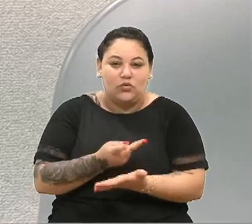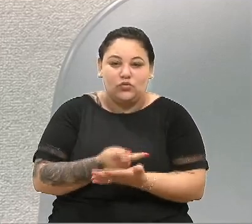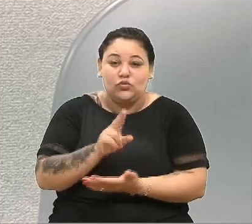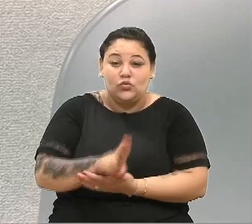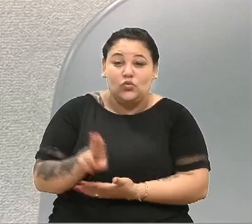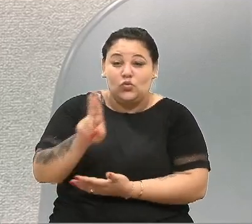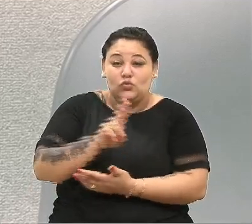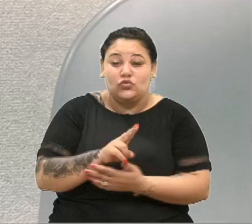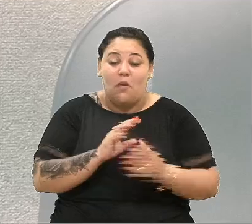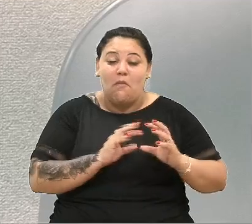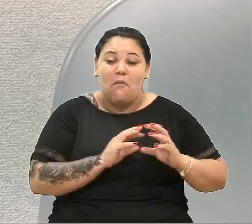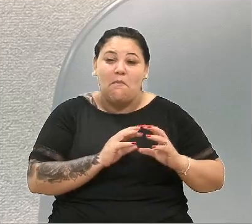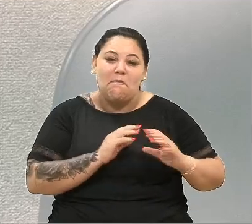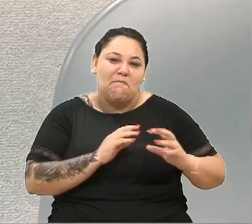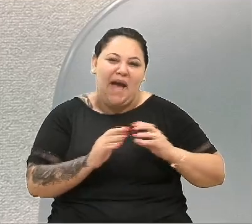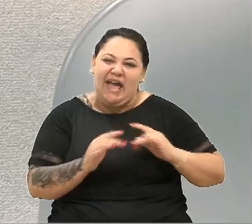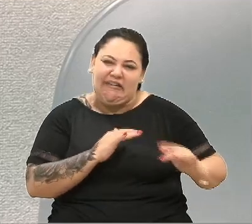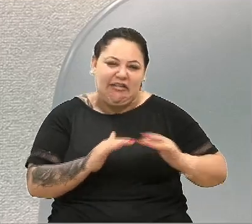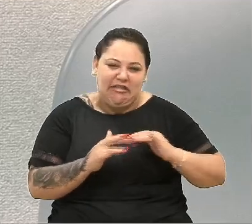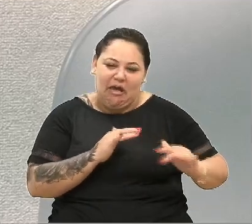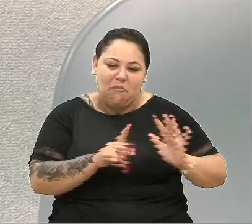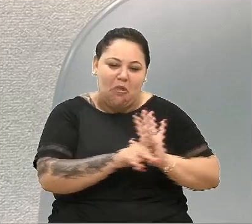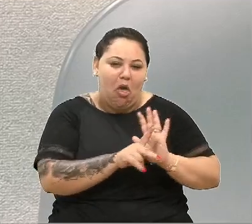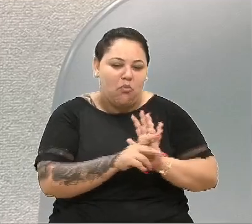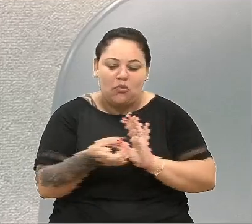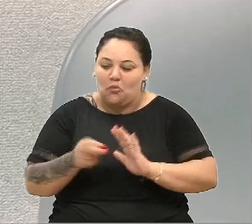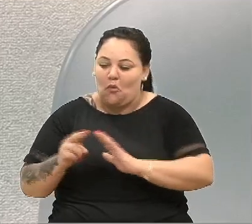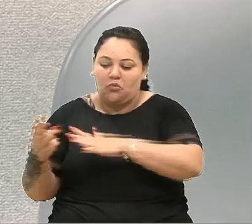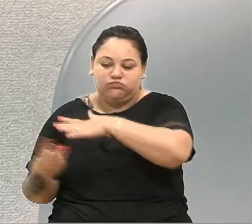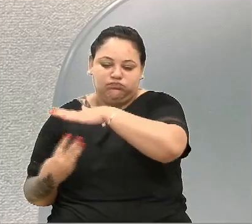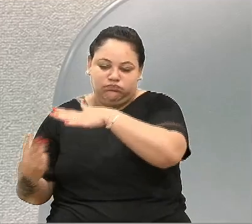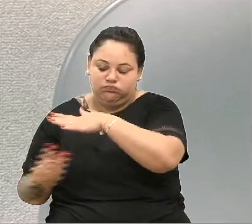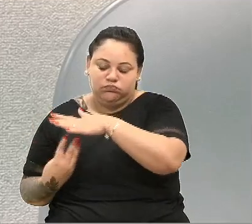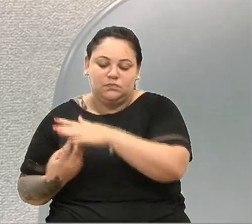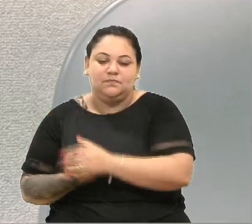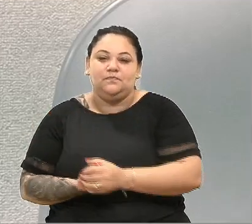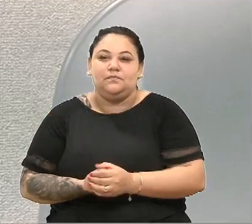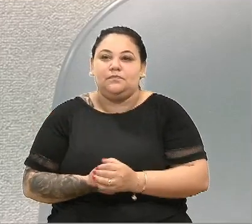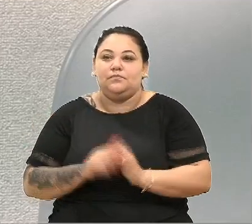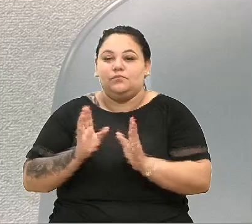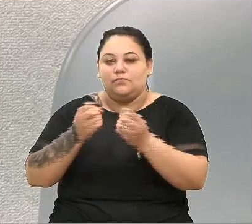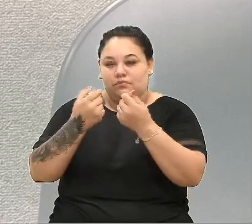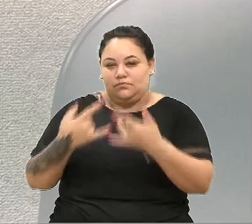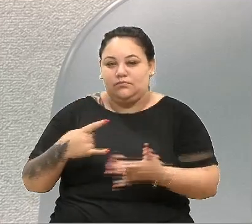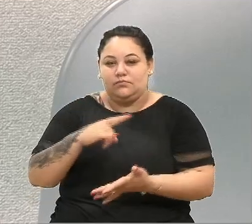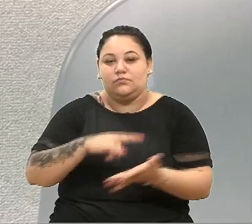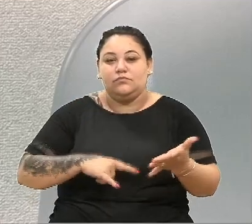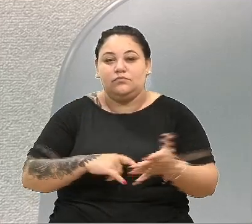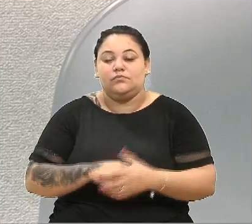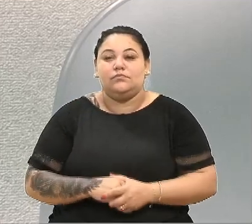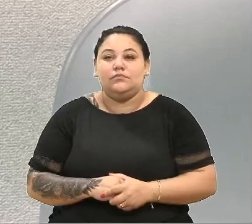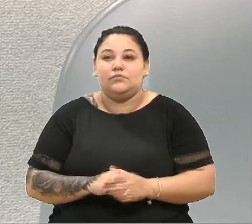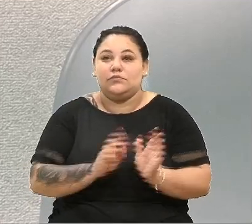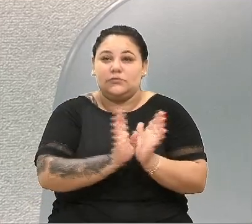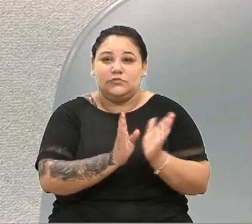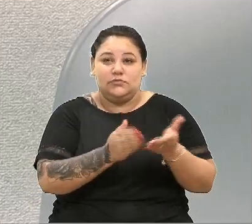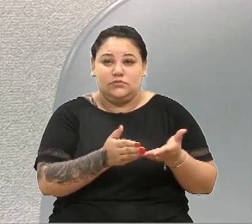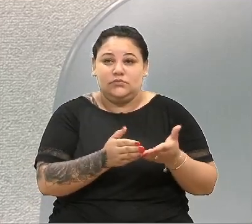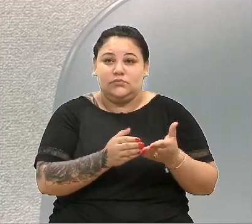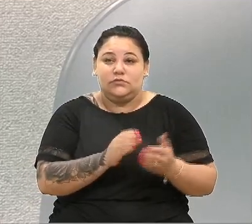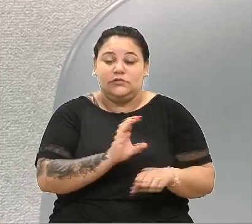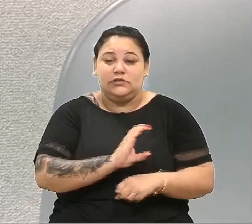equipamentos próprios ou terceirizados. É o breve relatório. A Comissão de